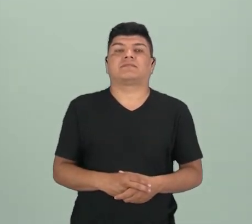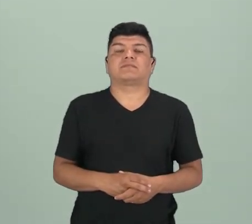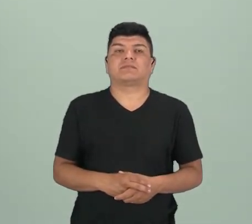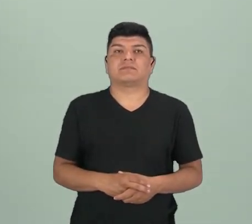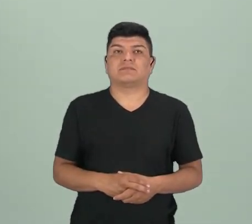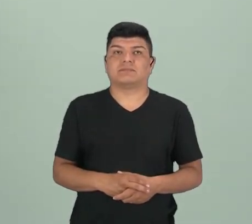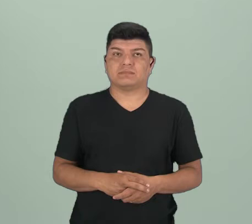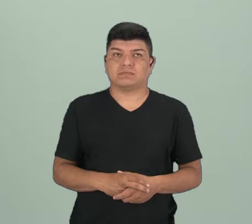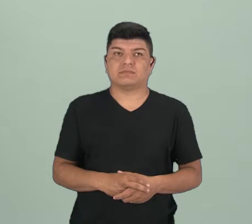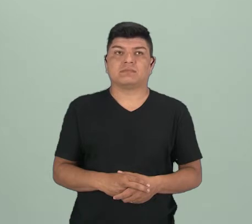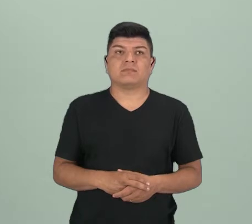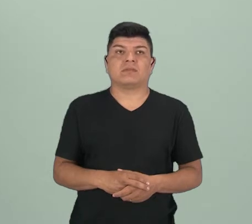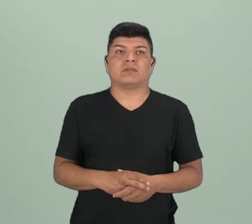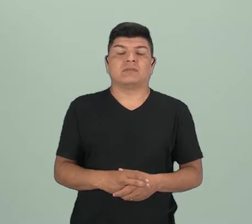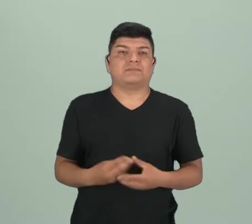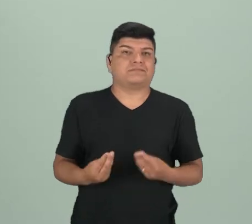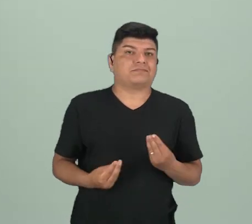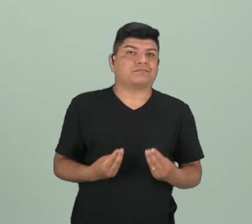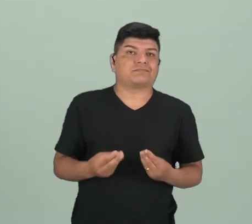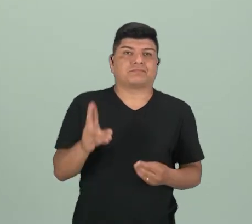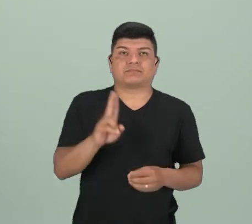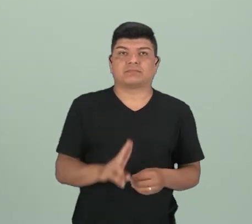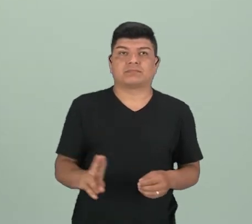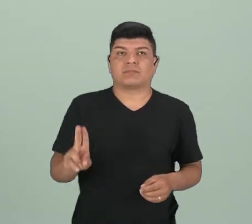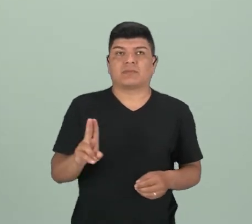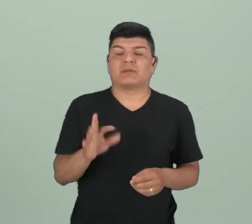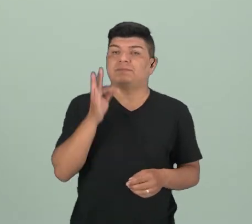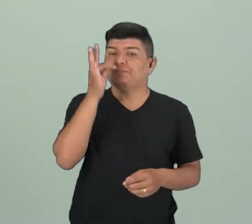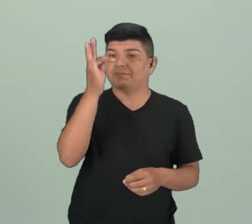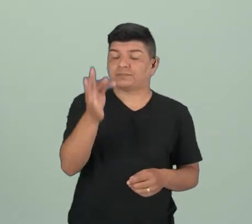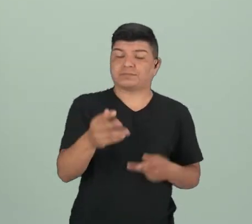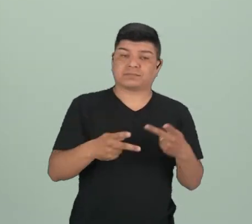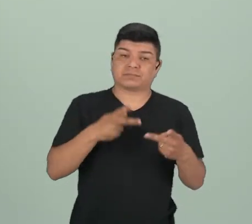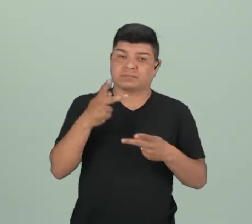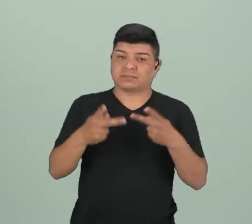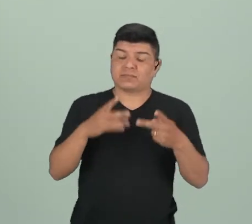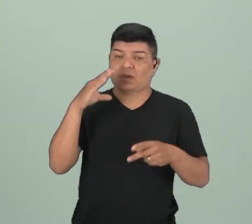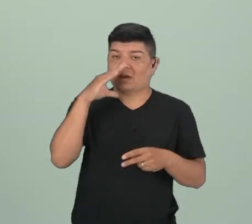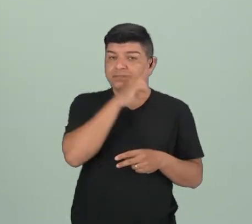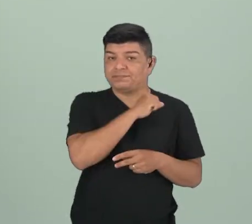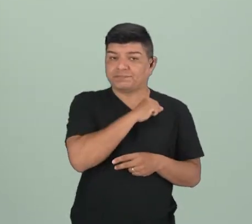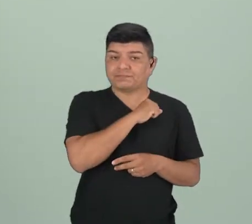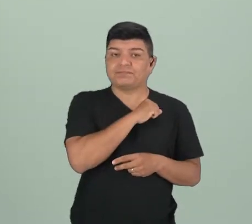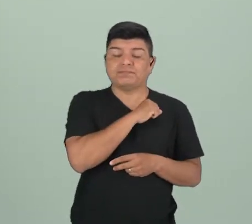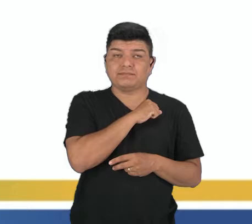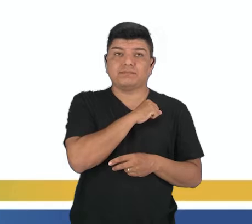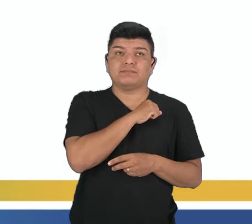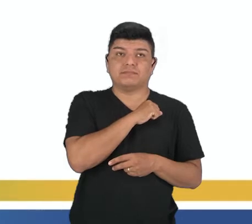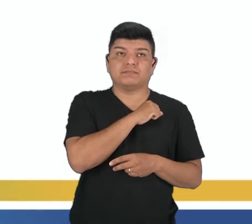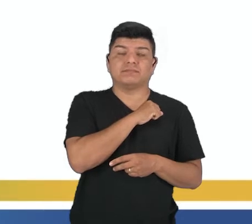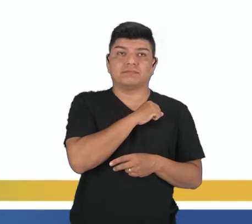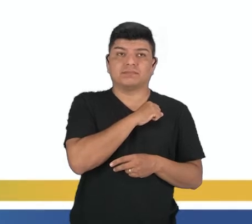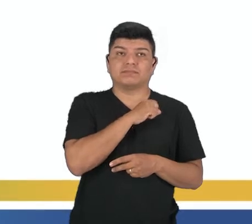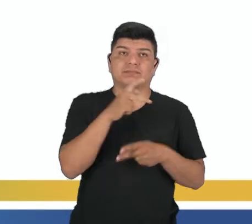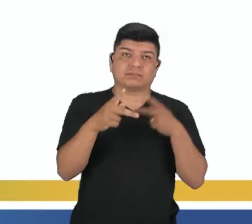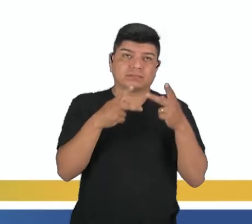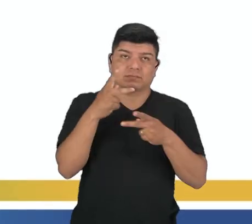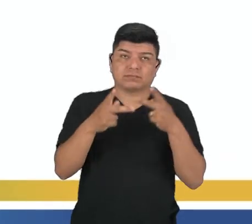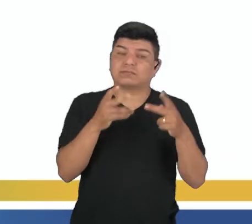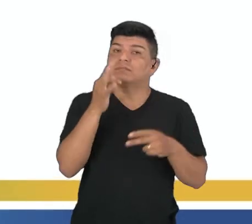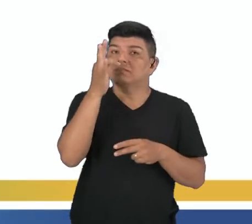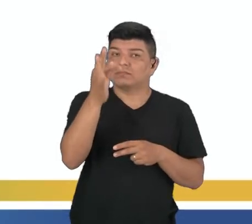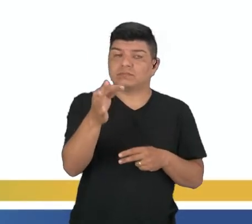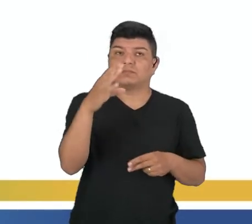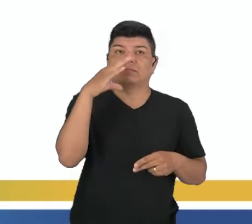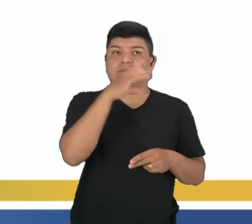Então, para que serve a perífrase? Né? Ela serve para falar de um futuro imediato, tá? Ou seja, falar de um futuro